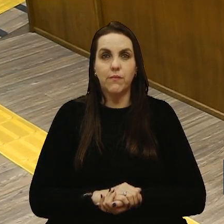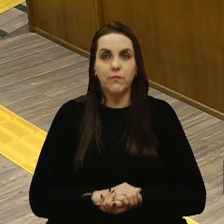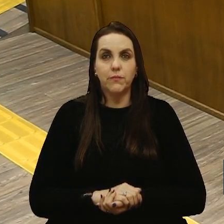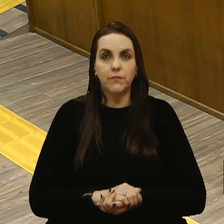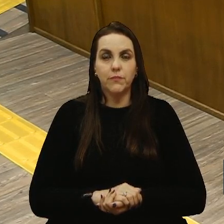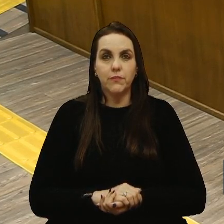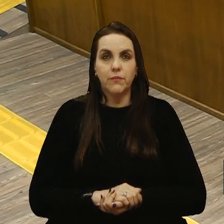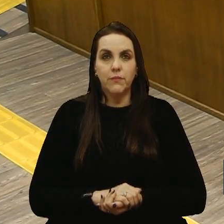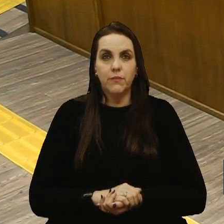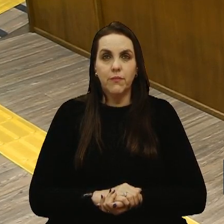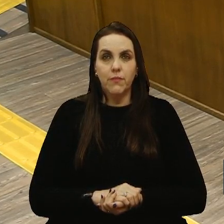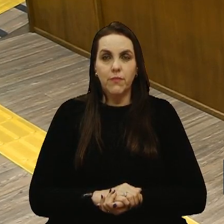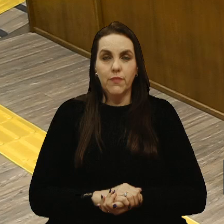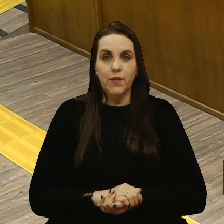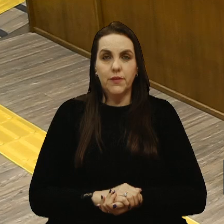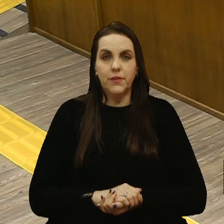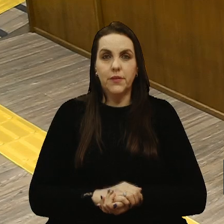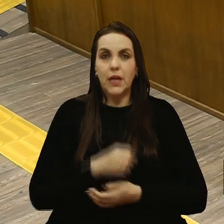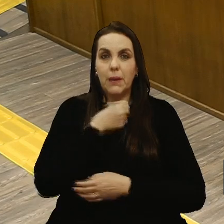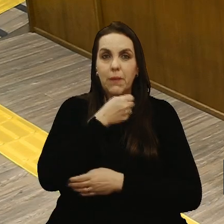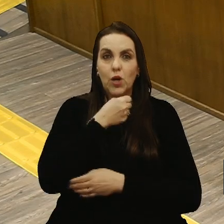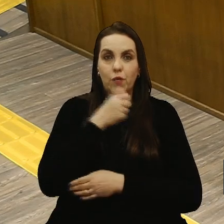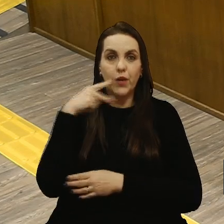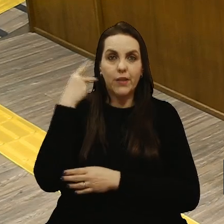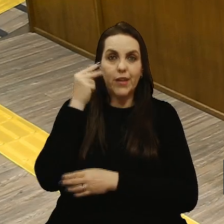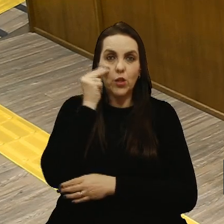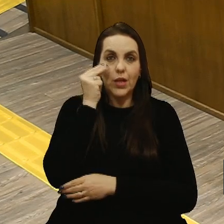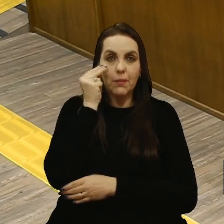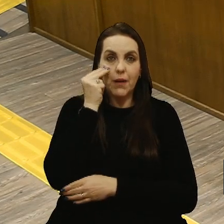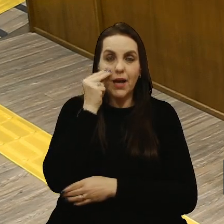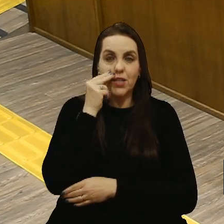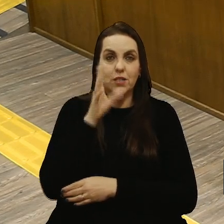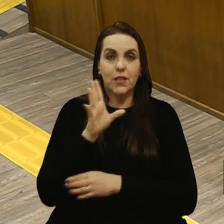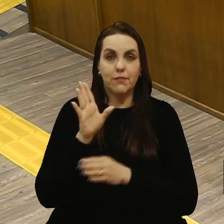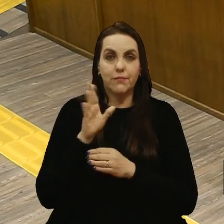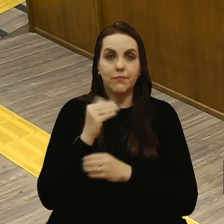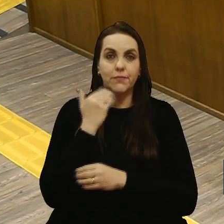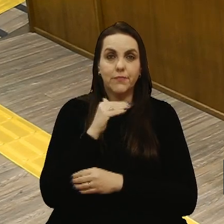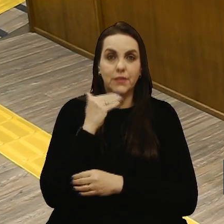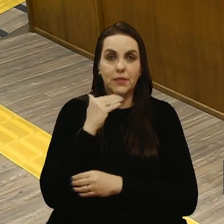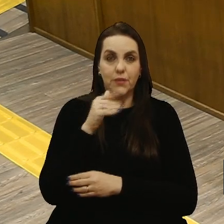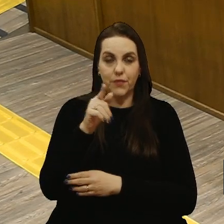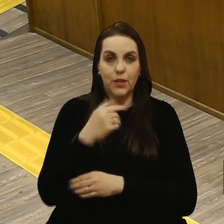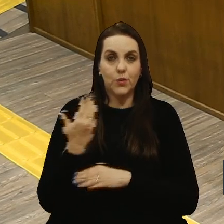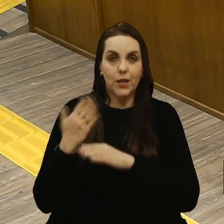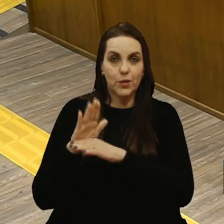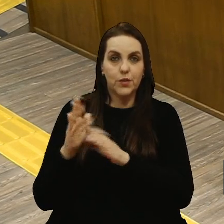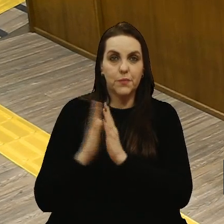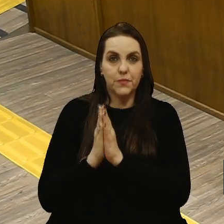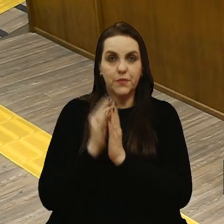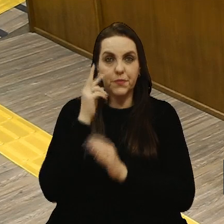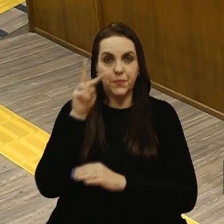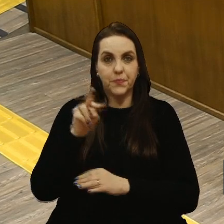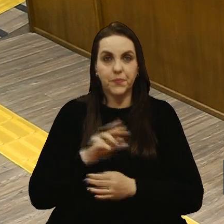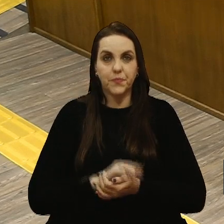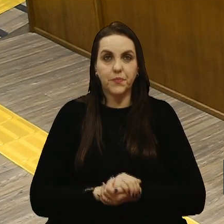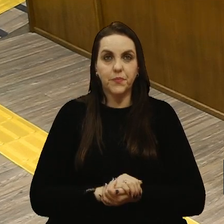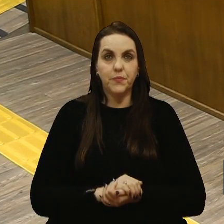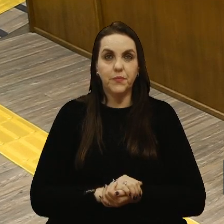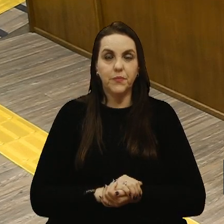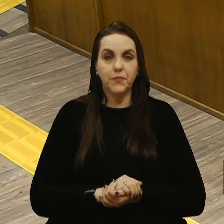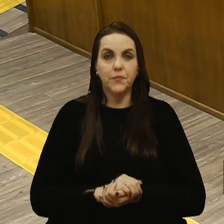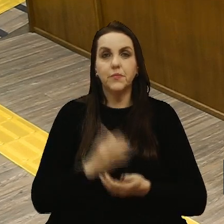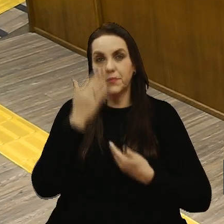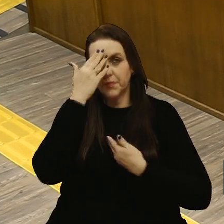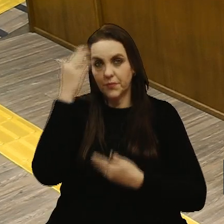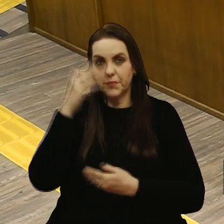O microfone do vereador Libardi está com problema. Se a assessoria puder dar uma verificada. Muito